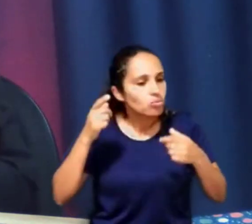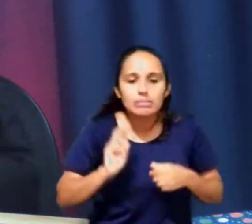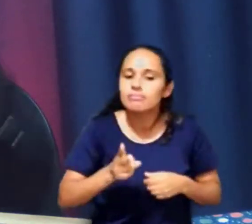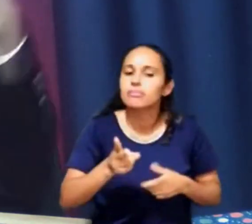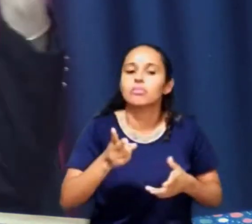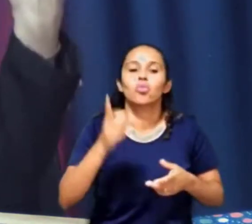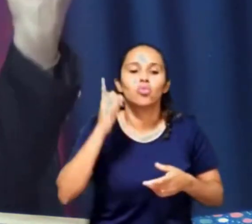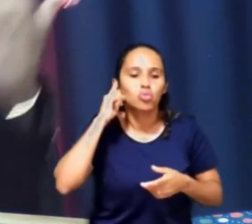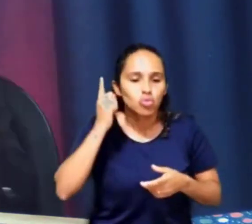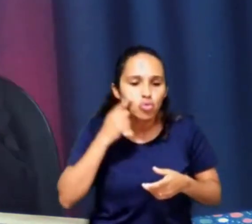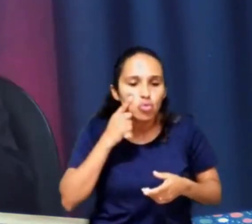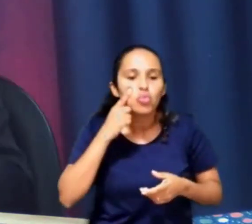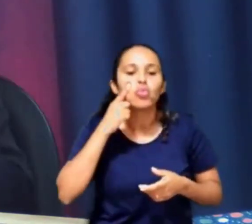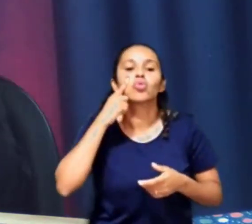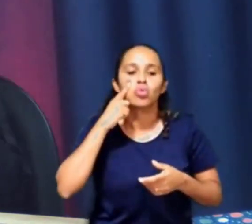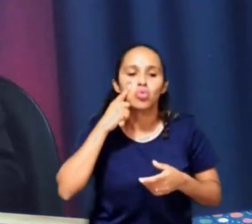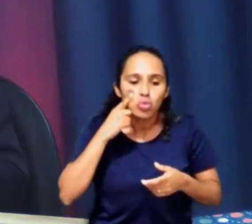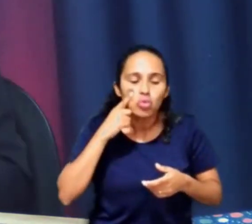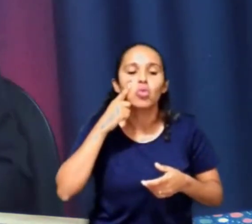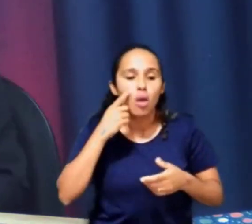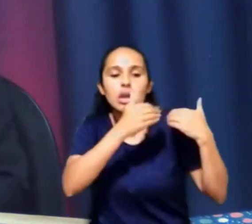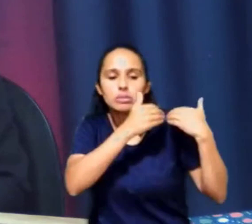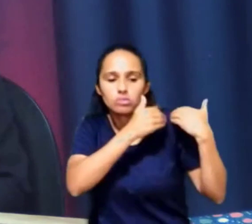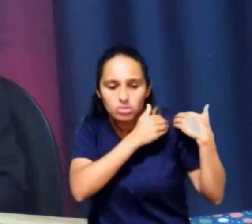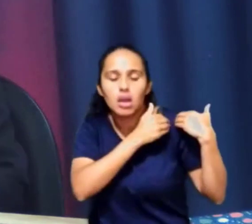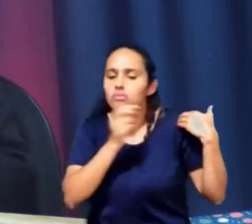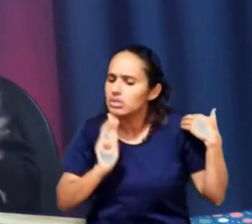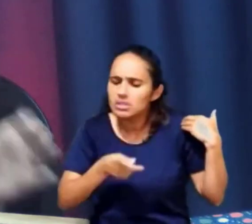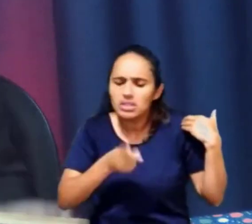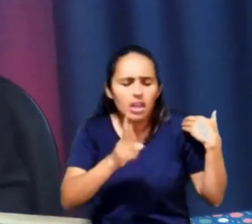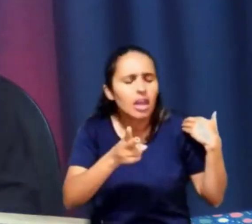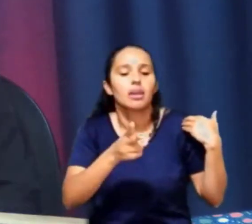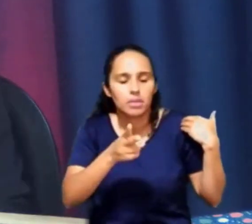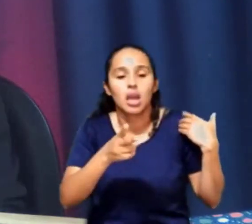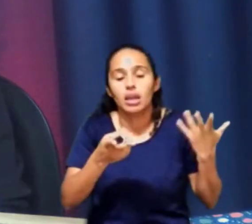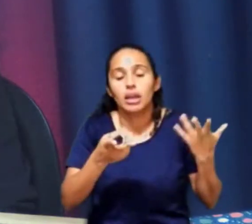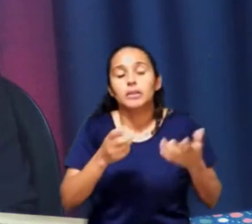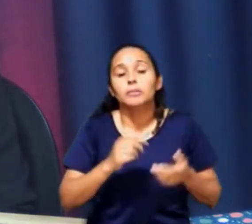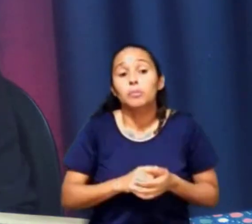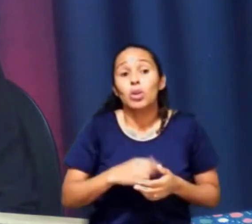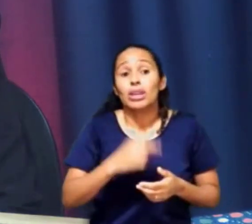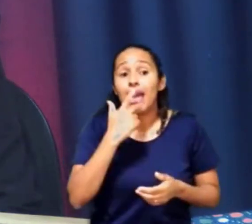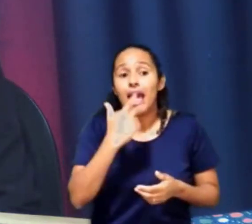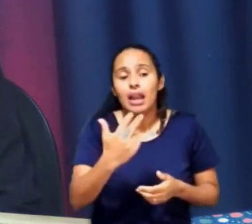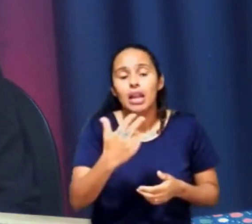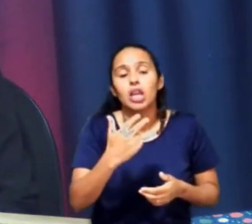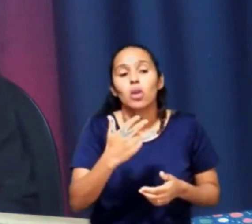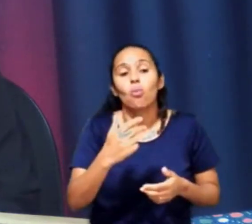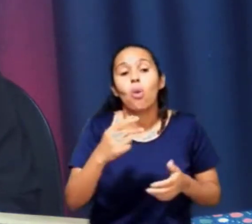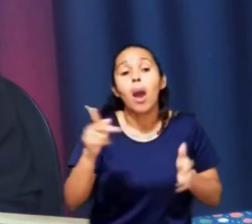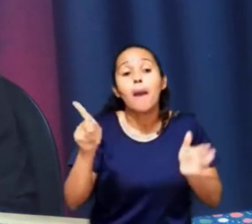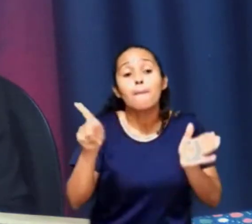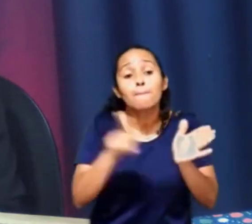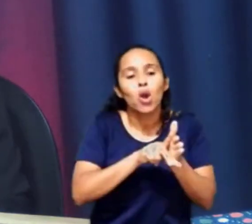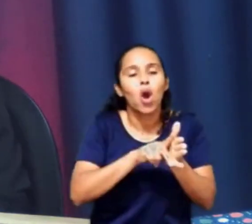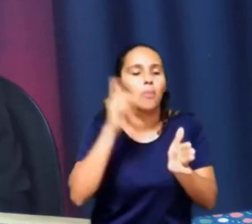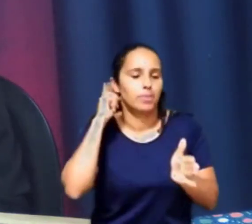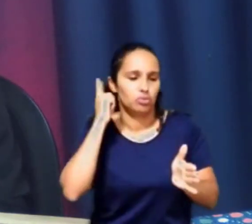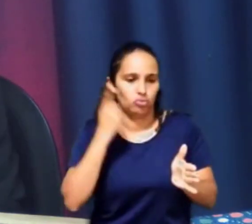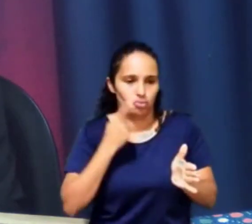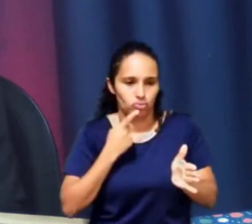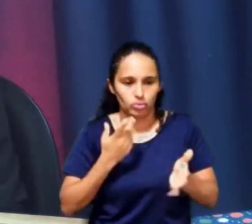Sim. Ele sempre vai ter o que nos ensinar. Aí nós iniciamos ali em 2008, né, um